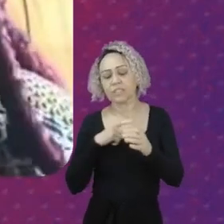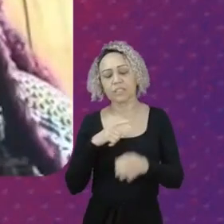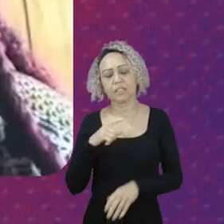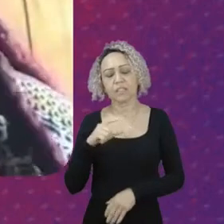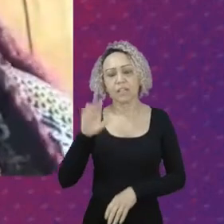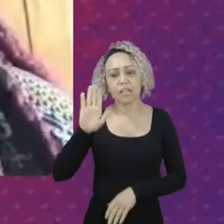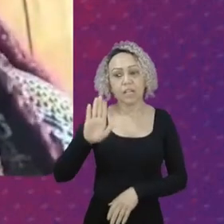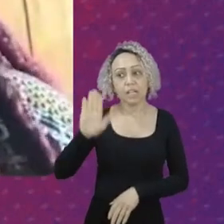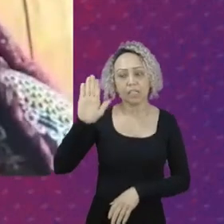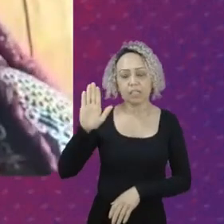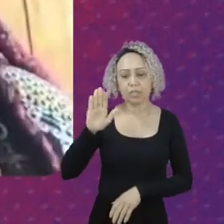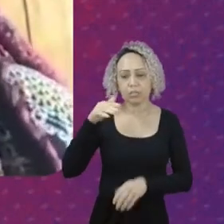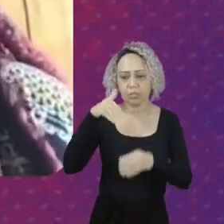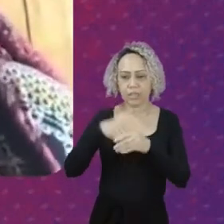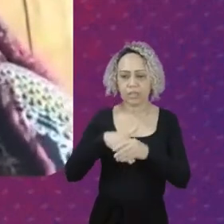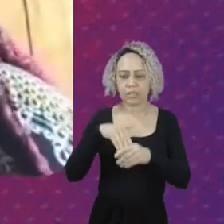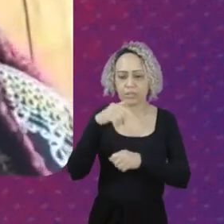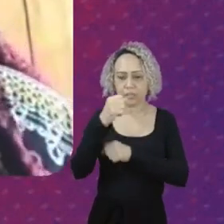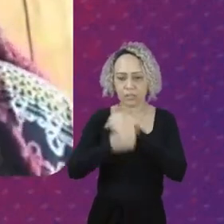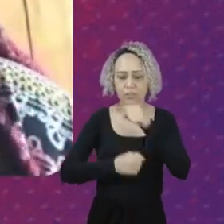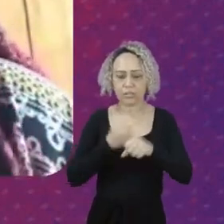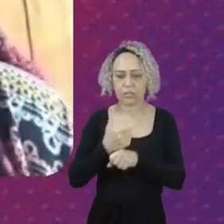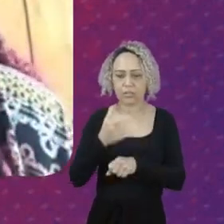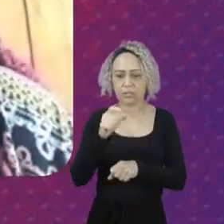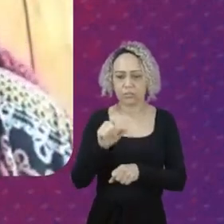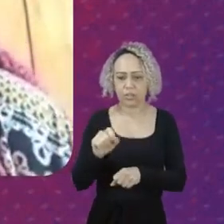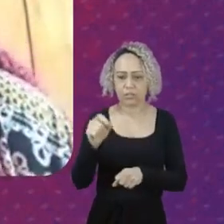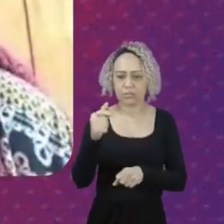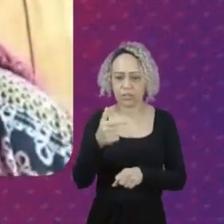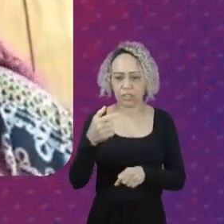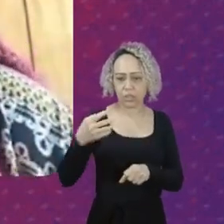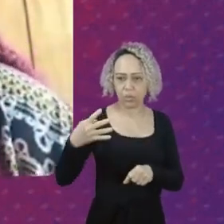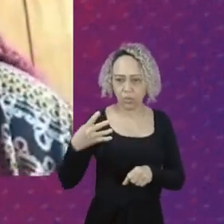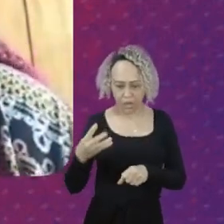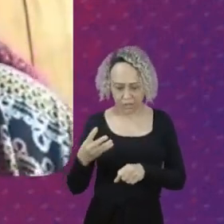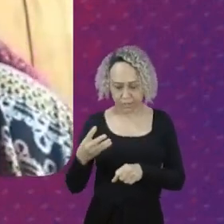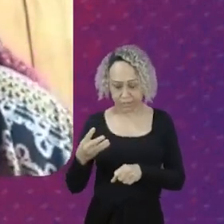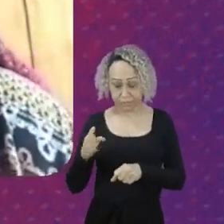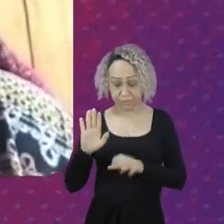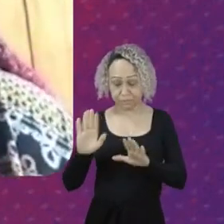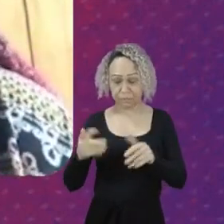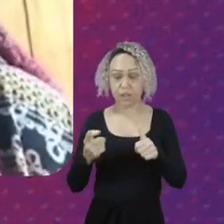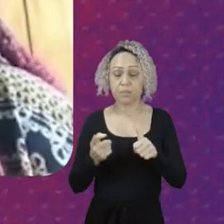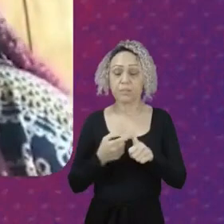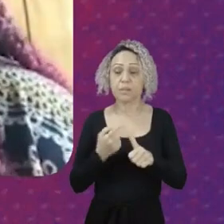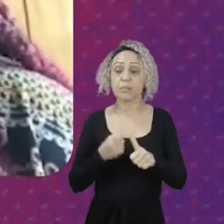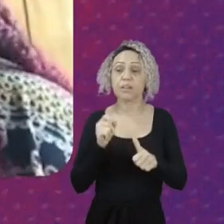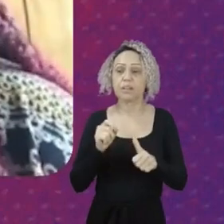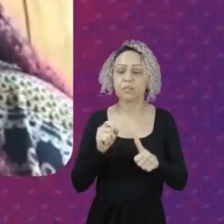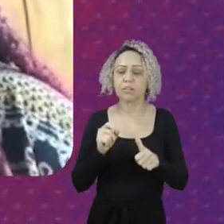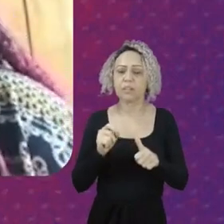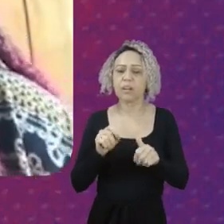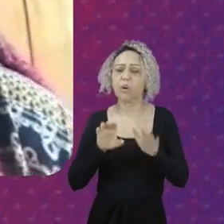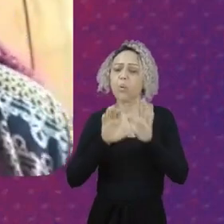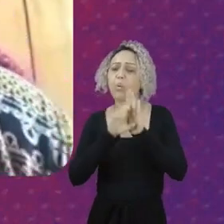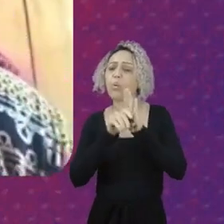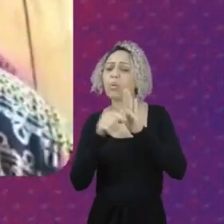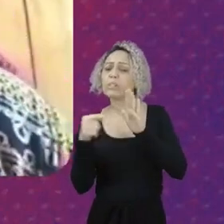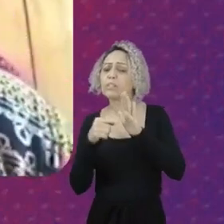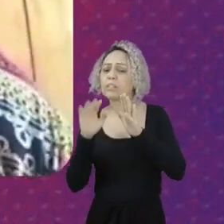é fundamental, mas eu quero voltar um pouquinho, primeiro, para pensar o conceito de favela,